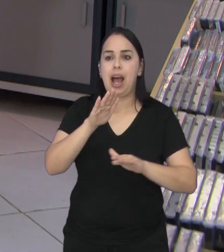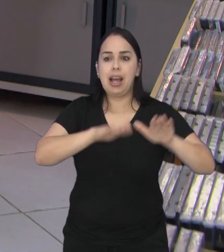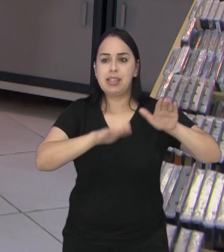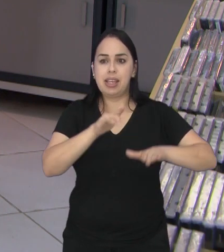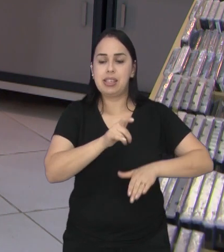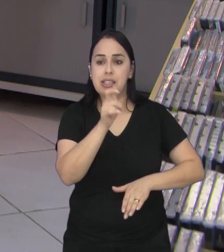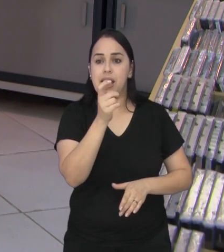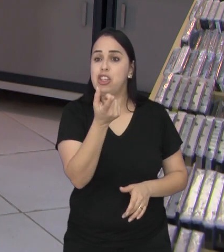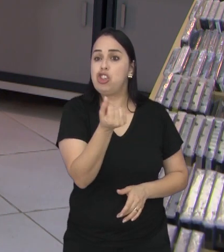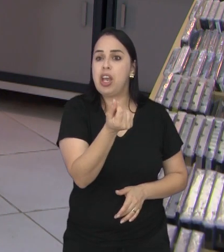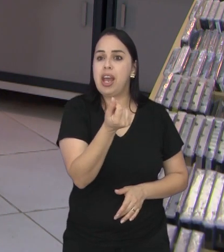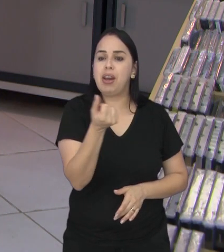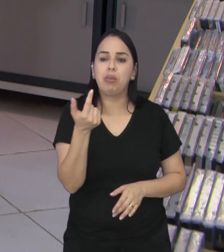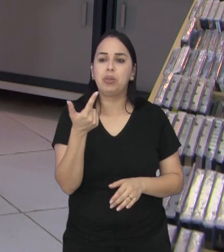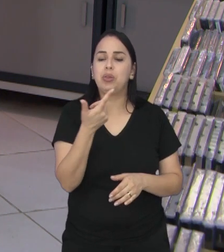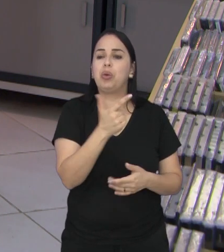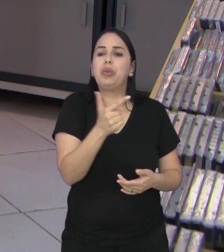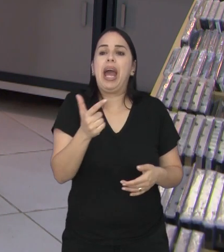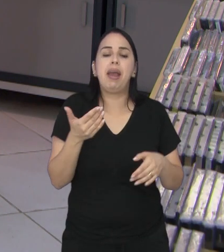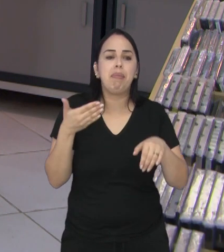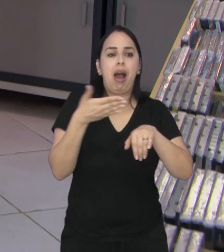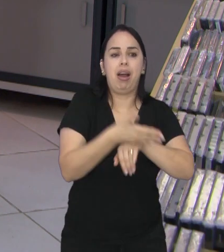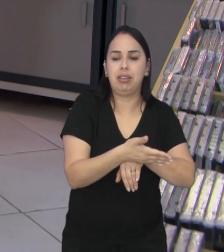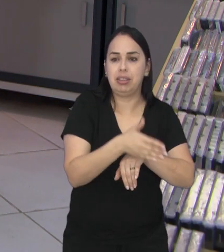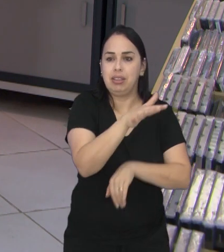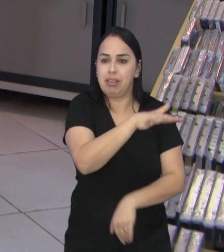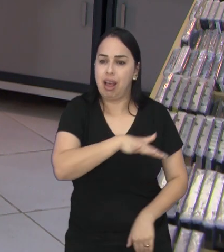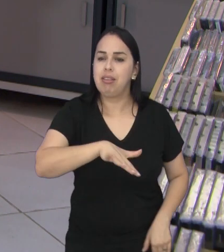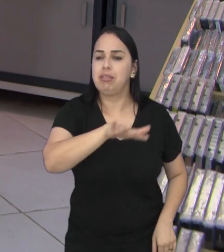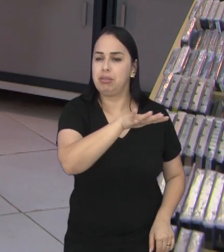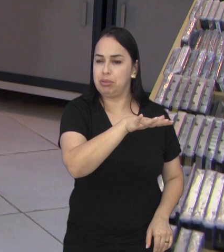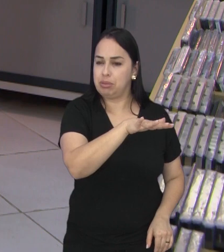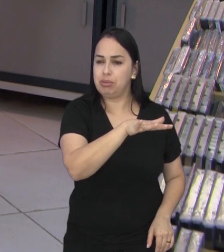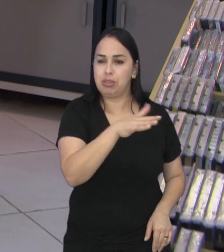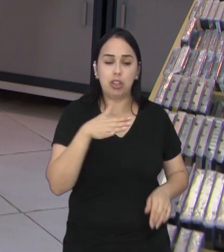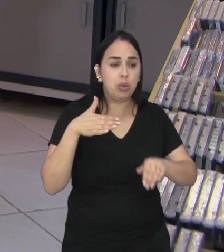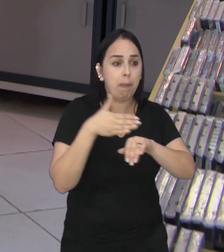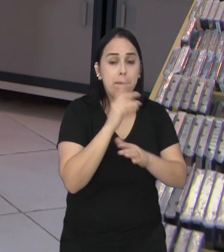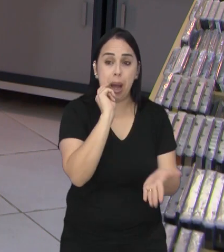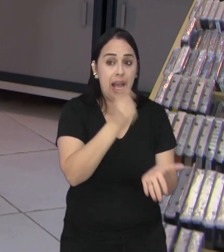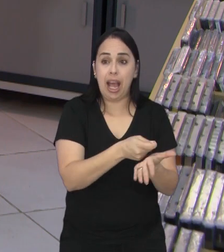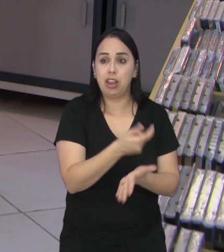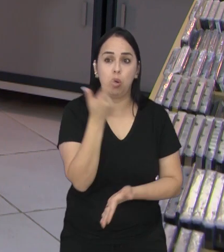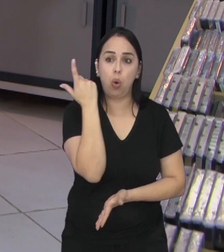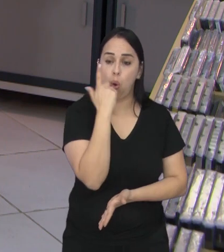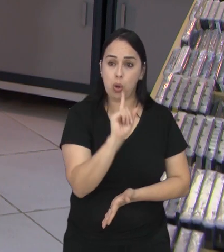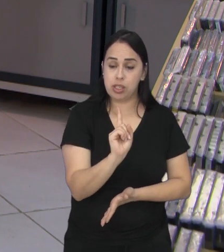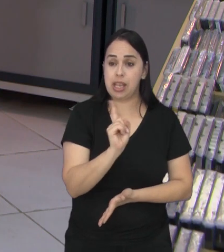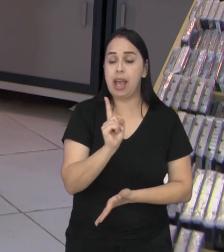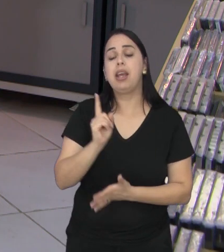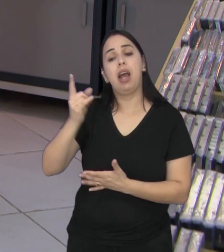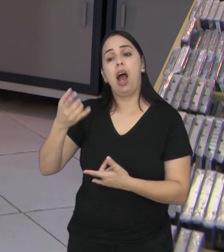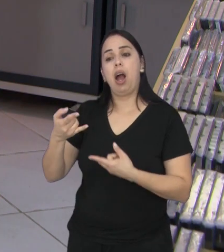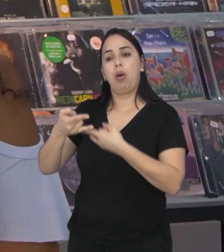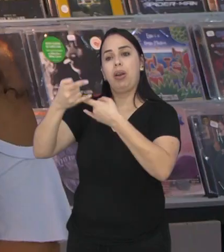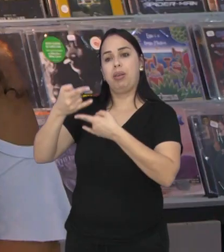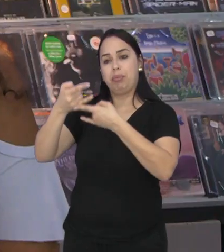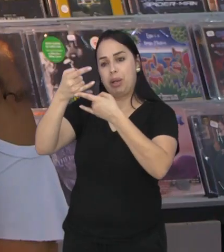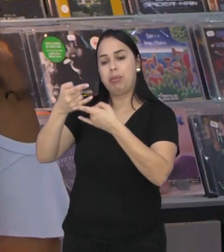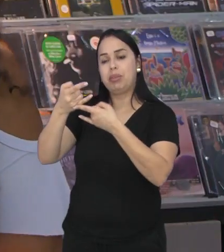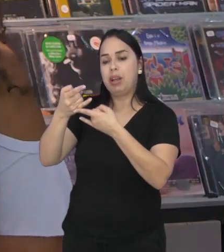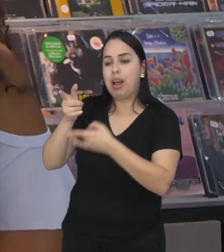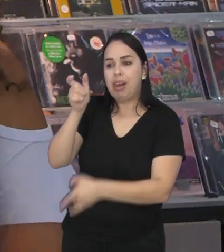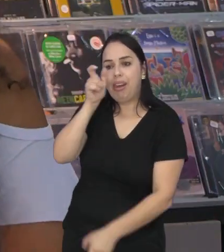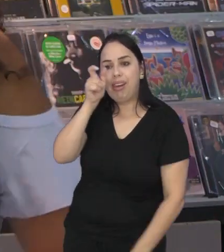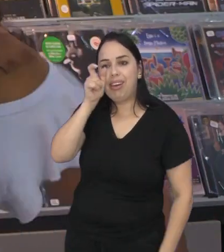para estarem aonde a arte circula, por exemplo, os centros das cidades, né, elas têm essa opção, essa oportunidade de ter acesso à